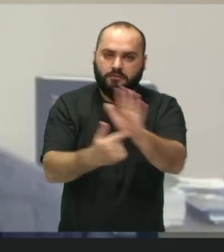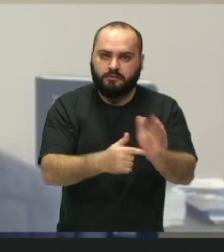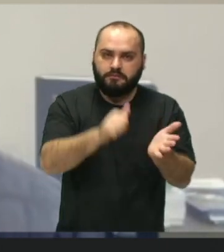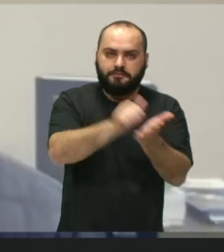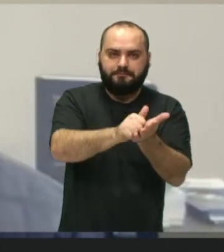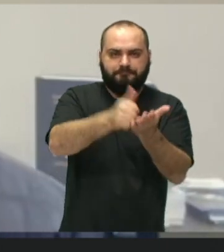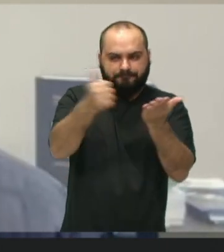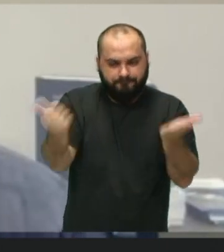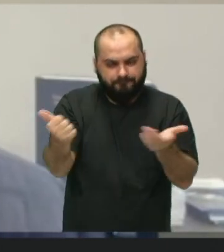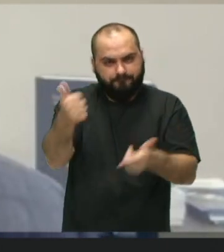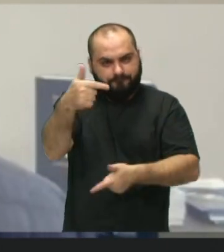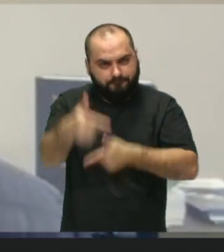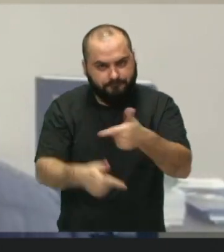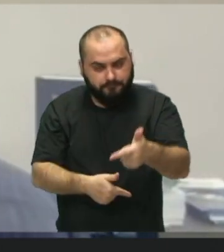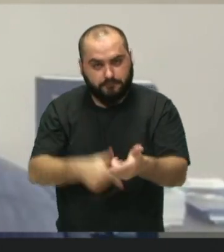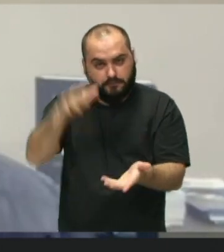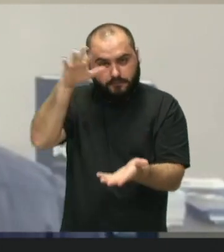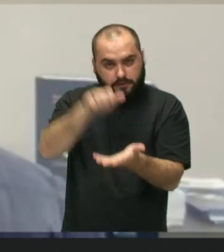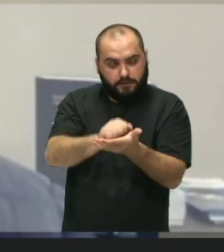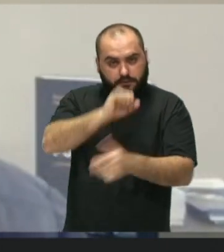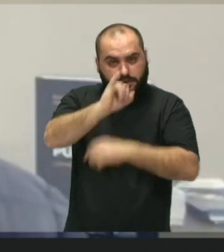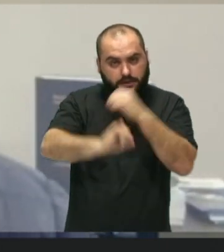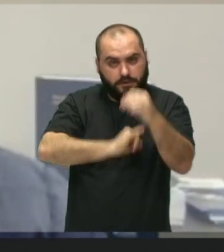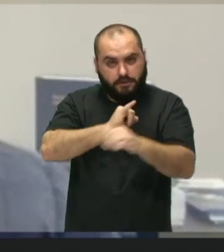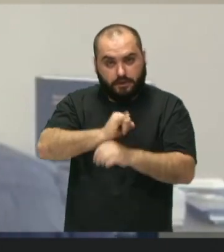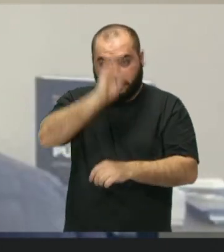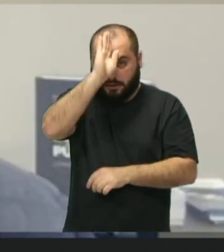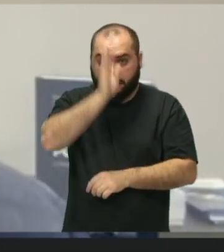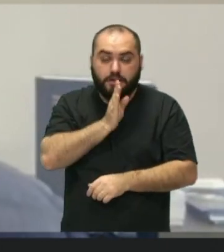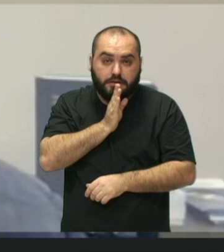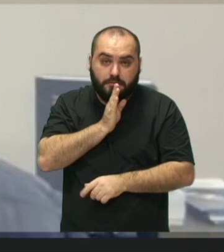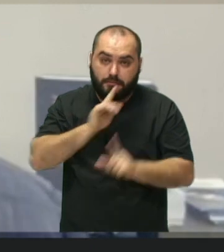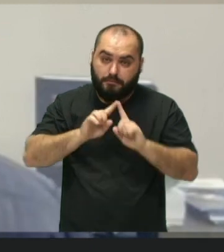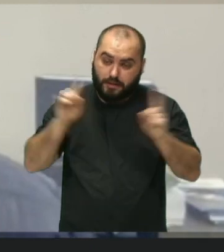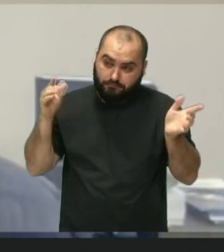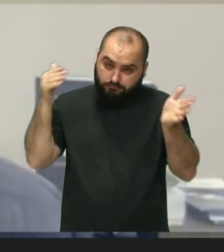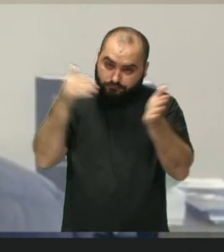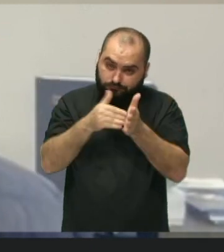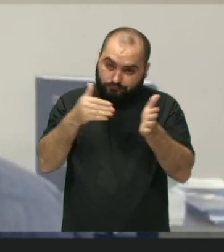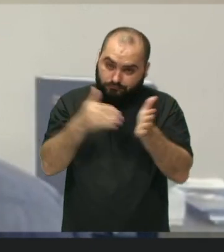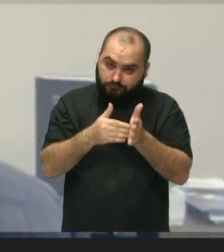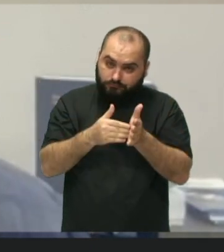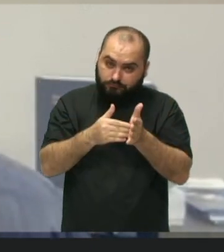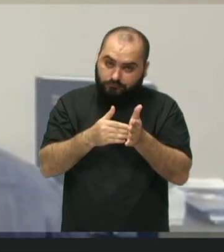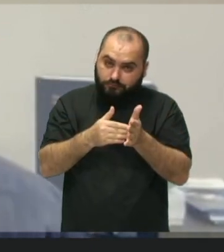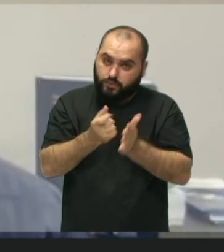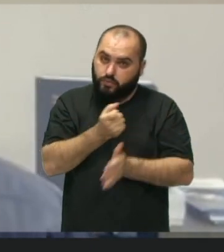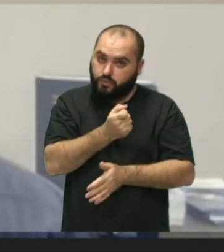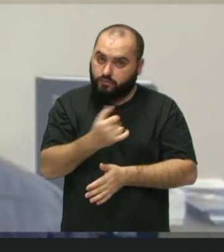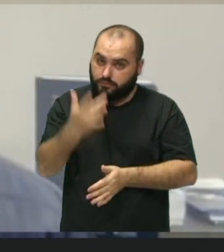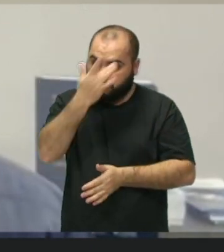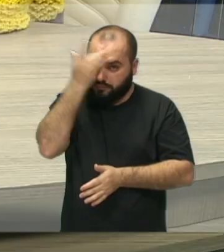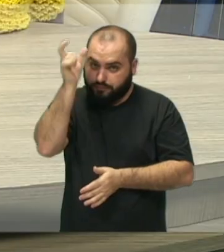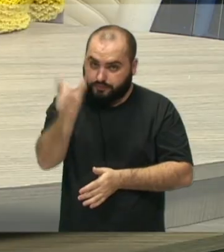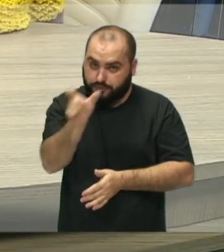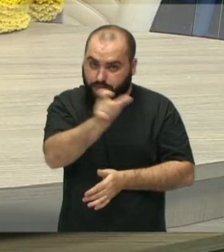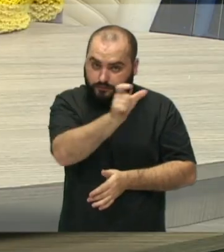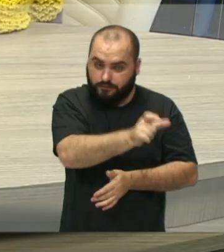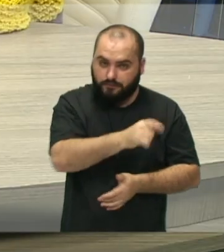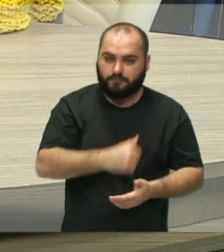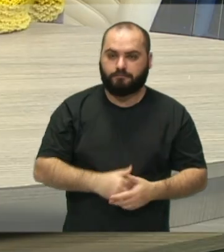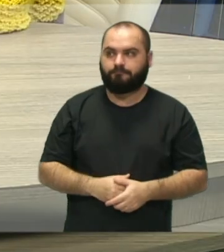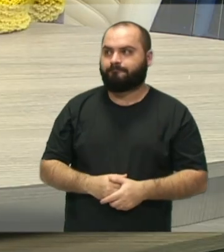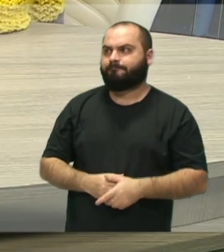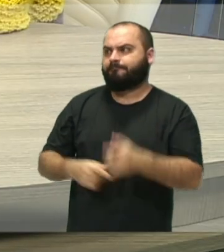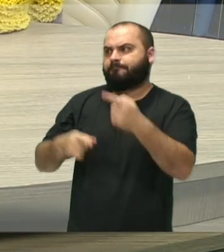de eventos, né? A inscrição ela é online, ela é gratuita, só que ela é ilimitada por número de participantes. Sim, então, até em